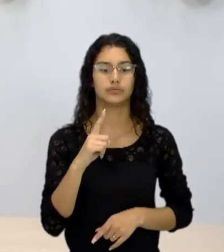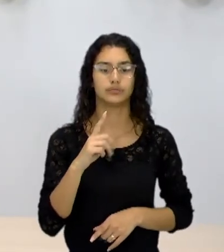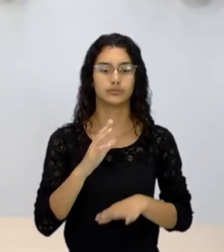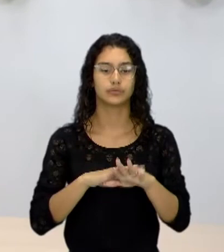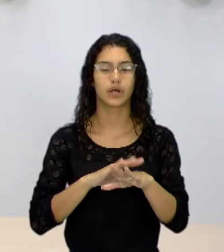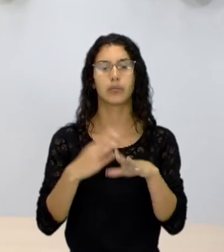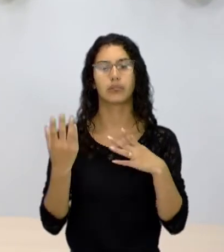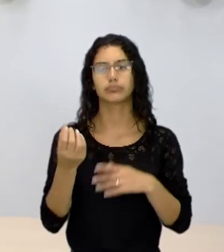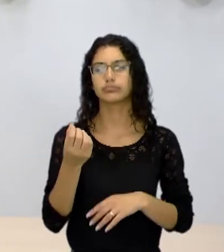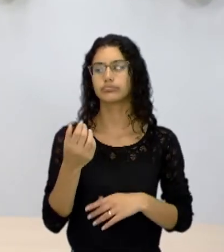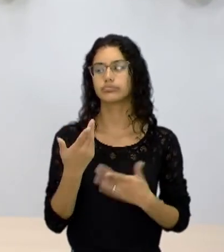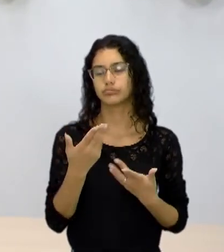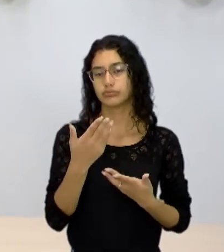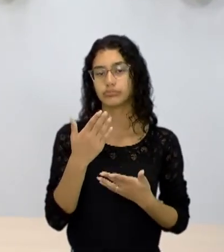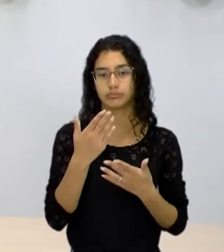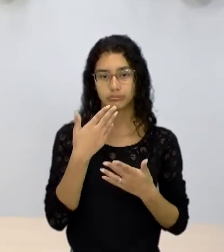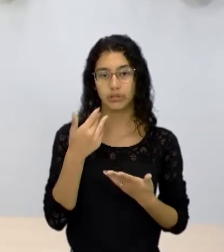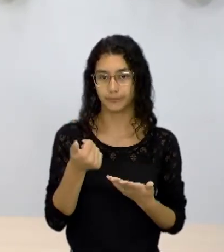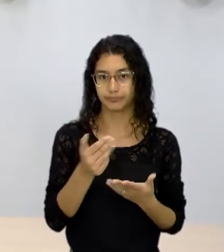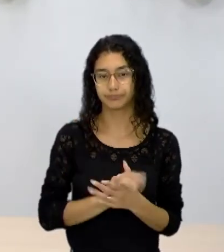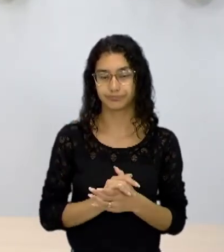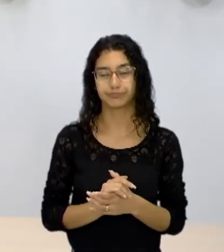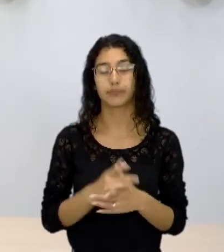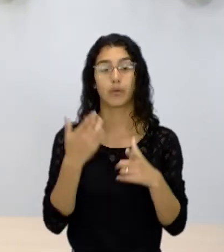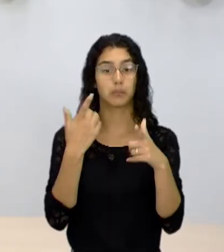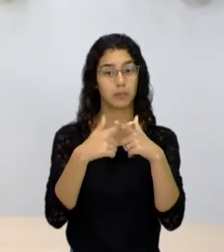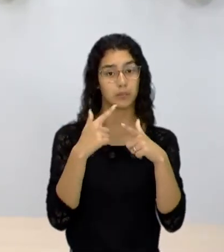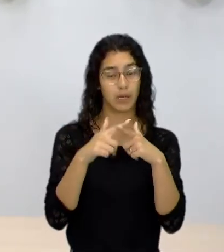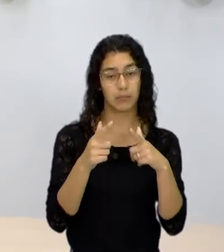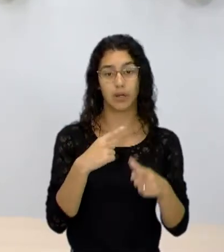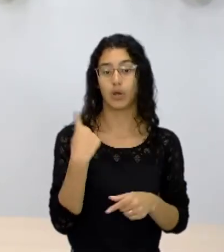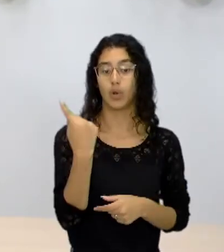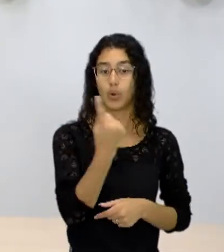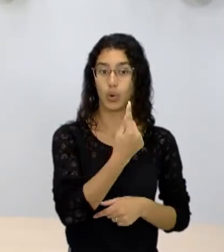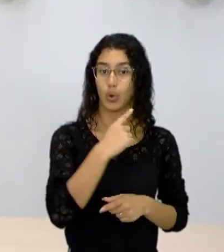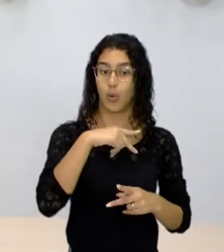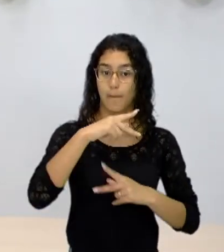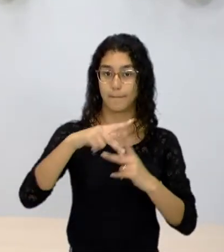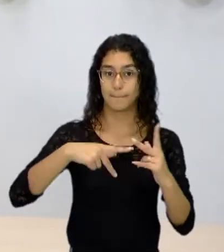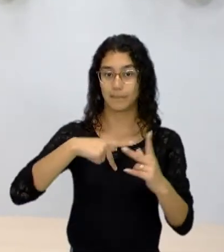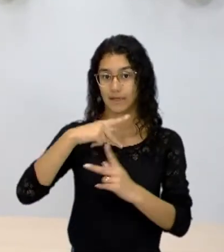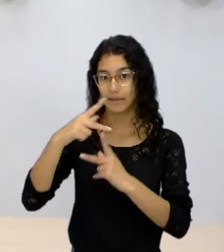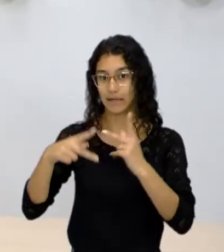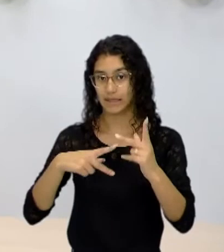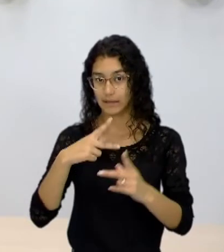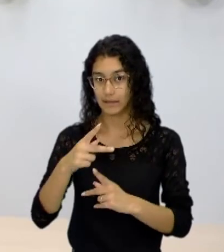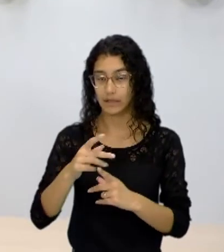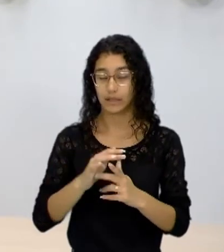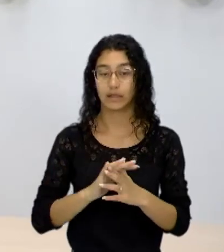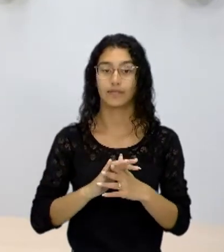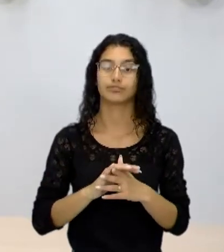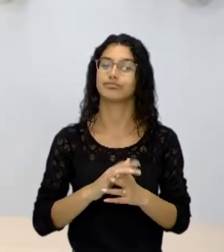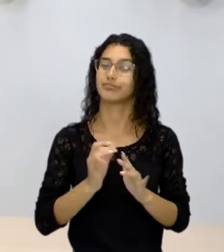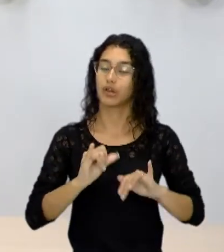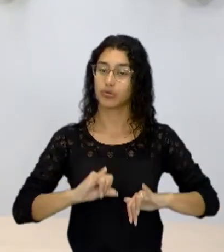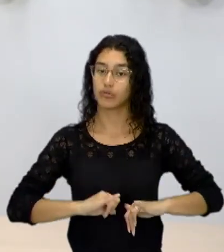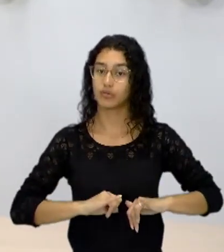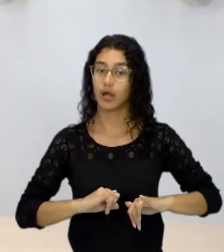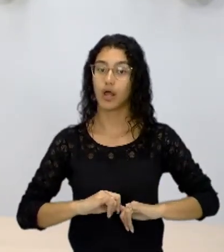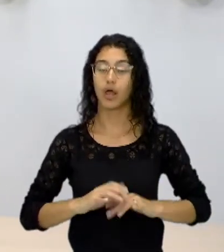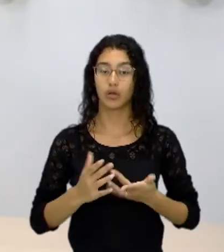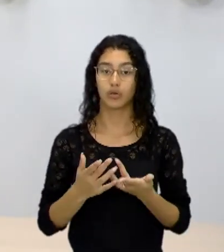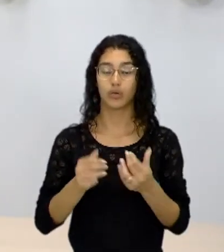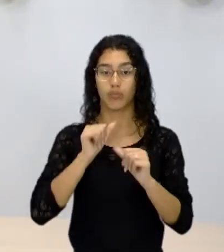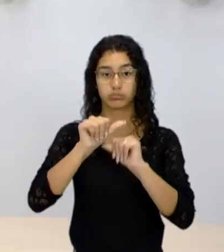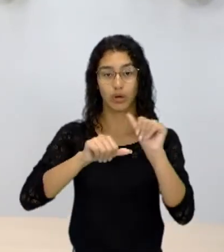fica mais agradável. O problema é que o nosso planeta, ele está sendo atacado, ele está sendo degradado e essas